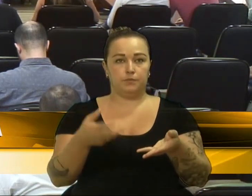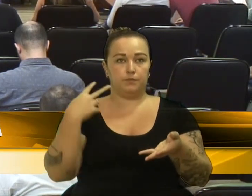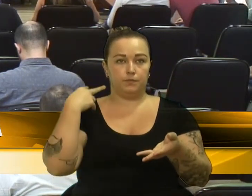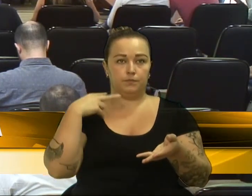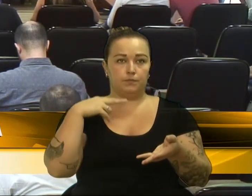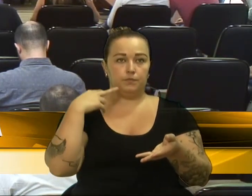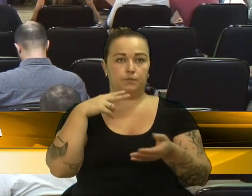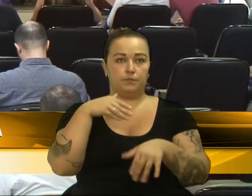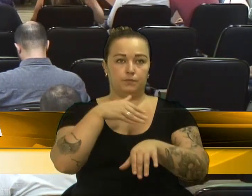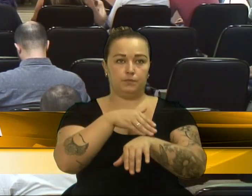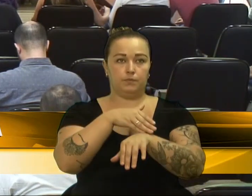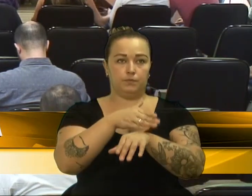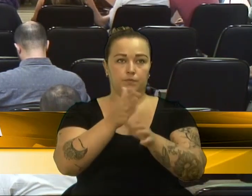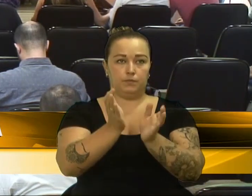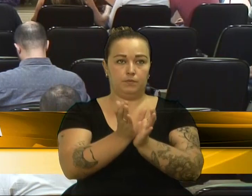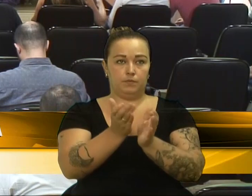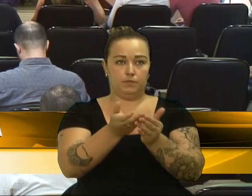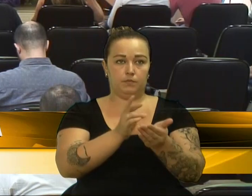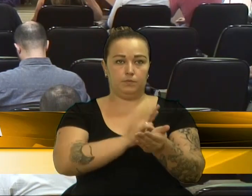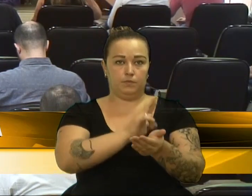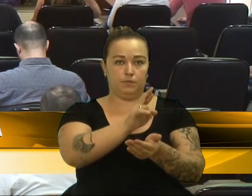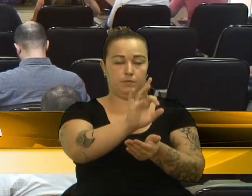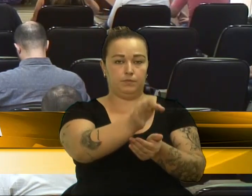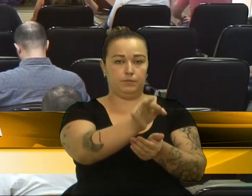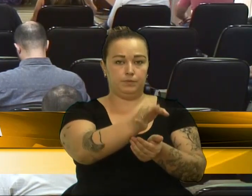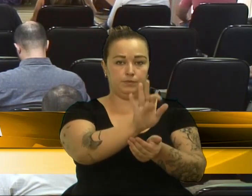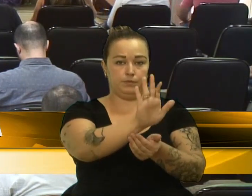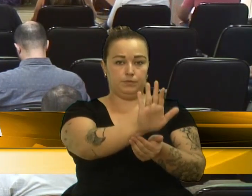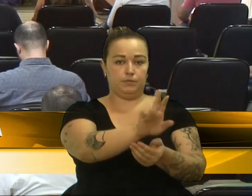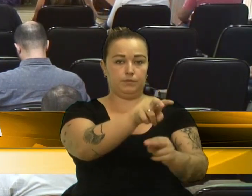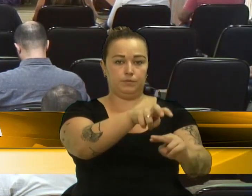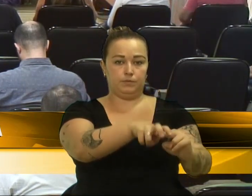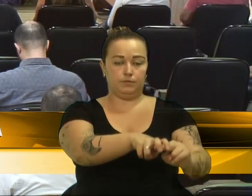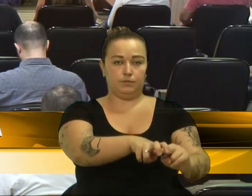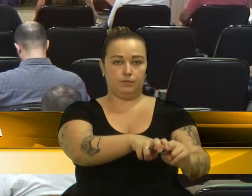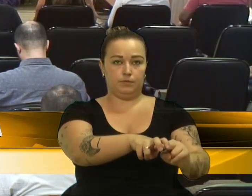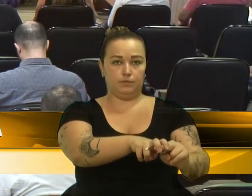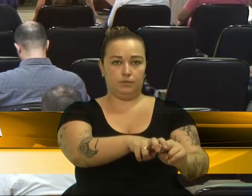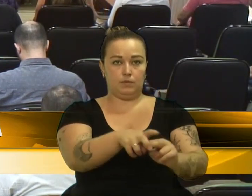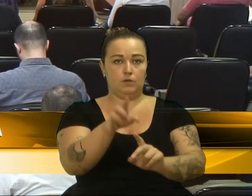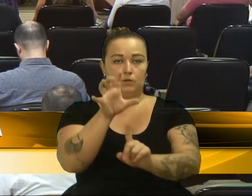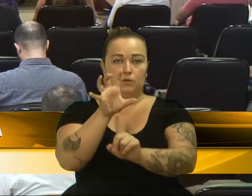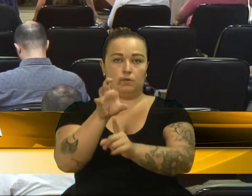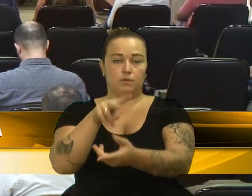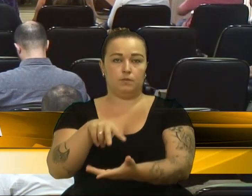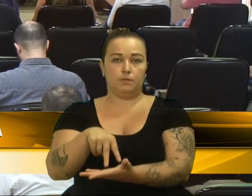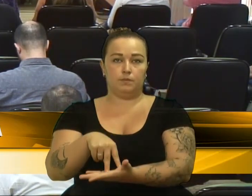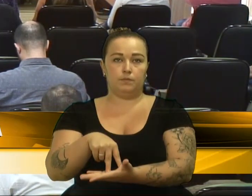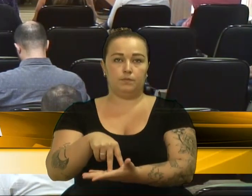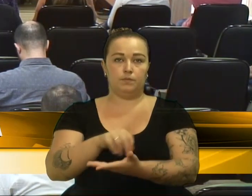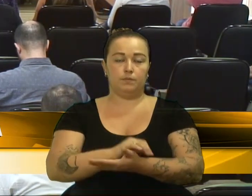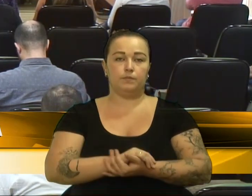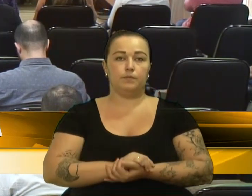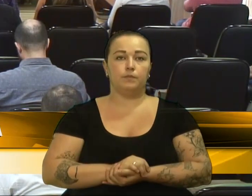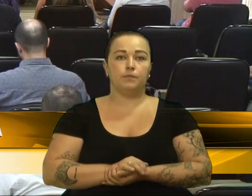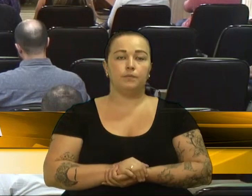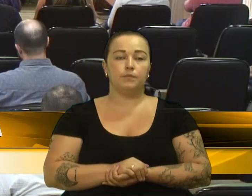vereadores que compõem a comissão representativa favoráveis permaneçam sentados e os contrários levantem-se.